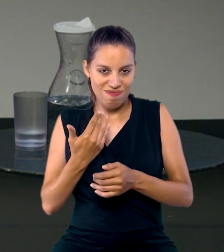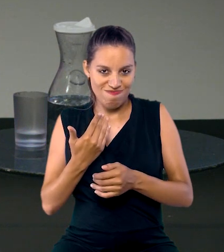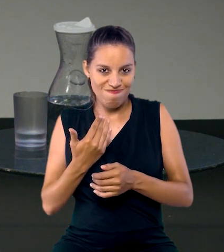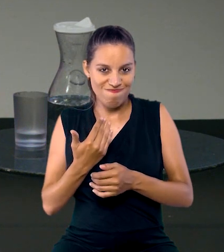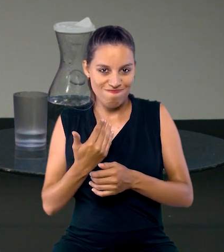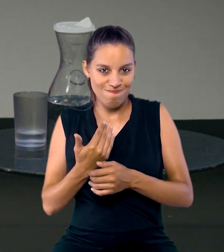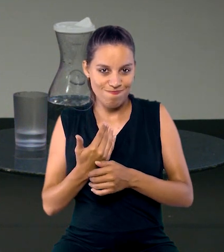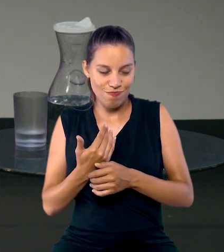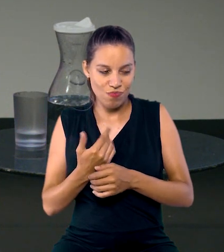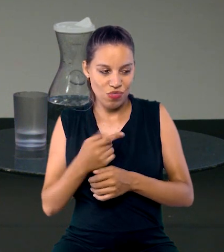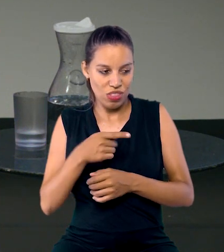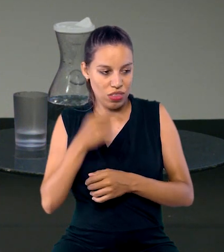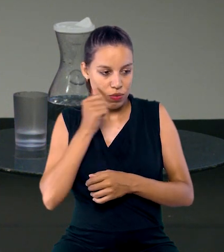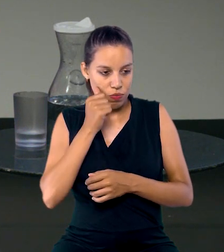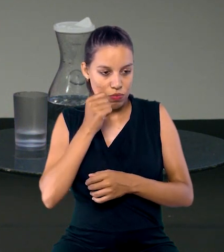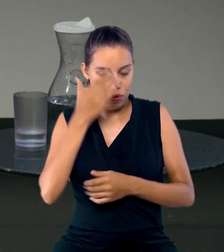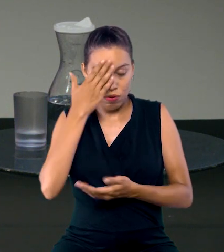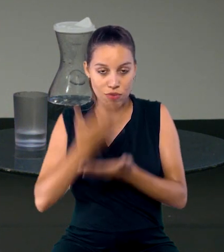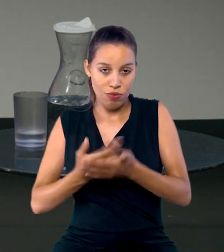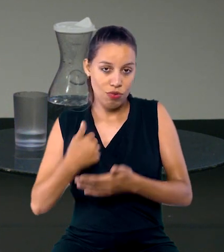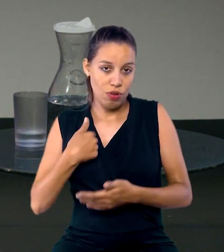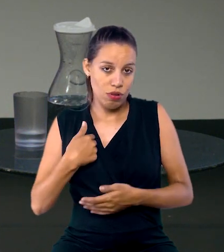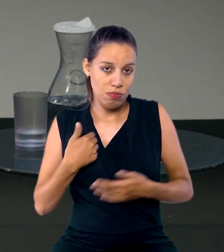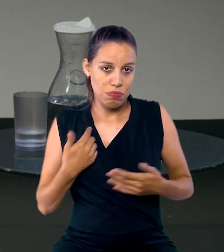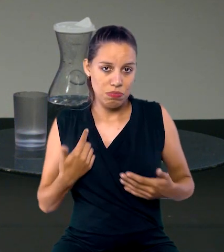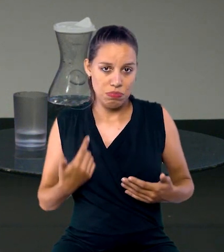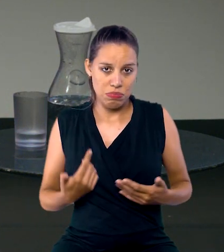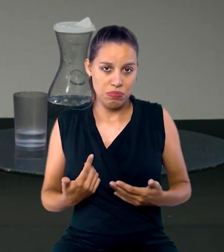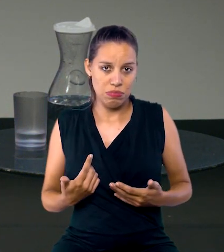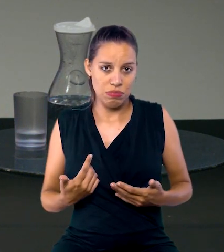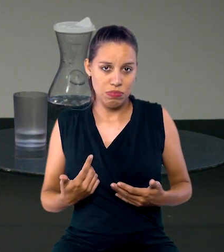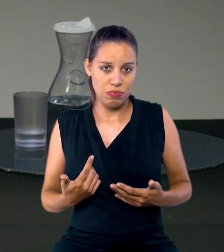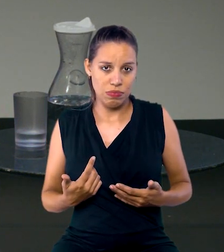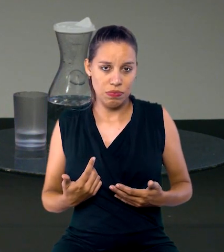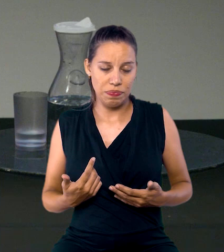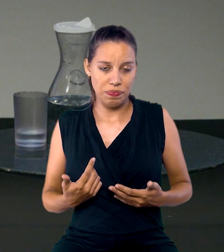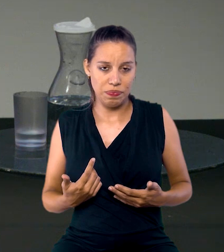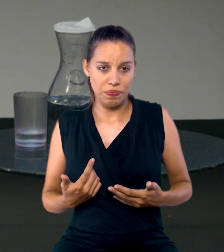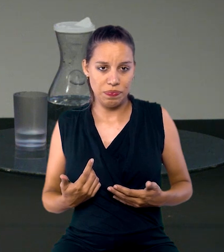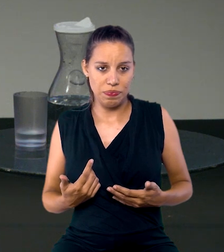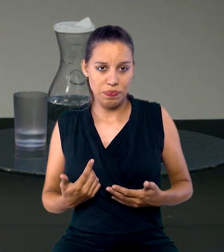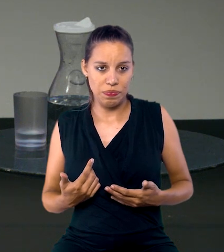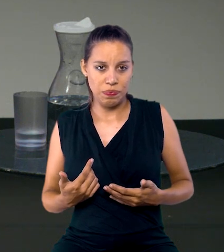como um exemplo da confiança que alguém te dá, né, quando